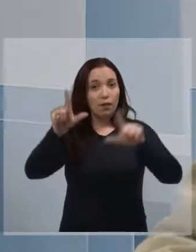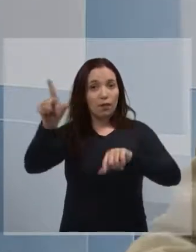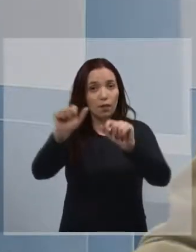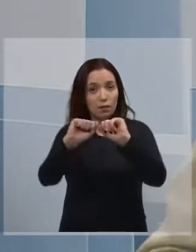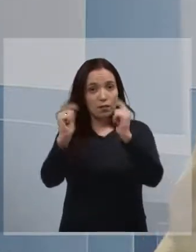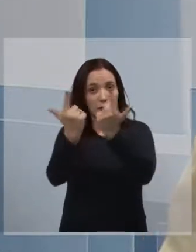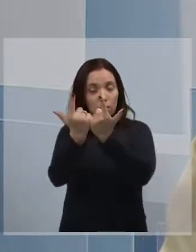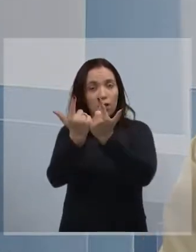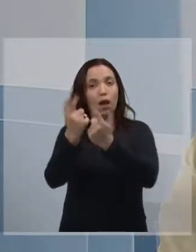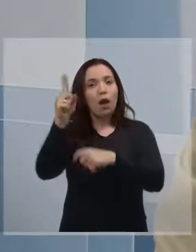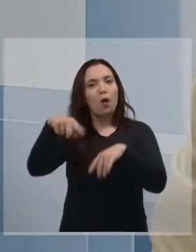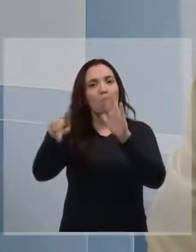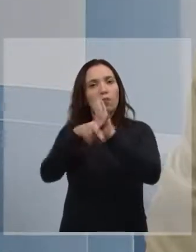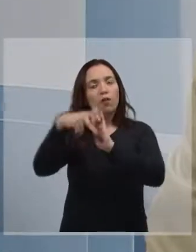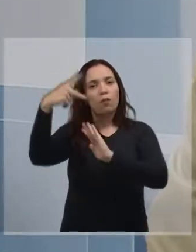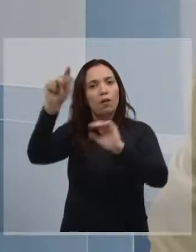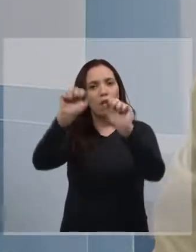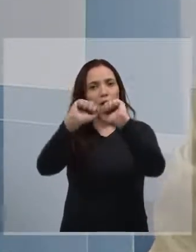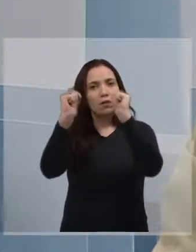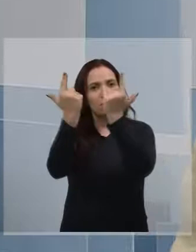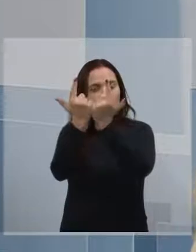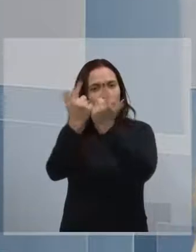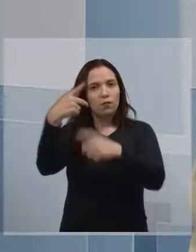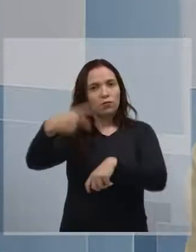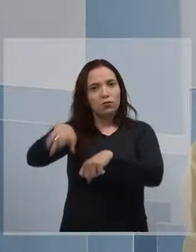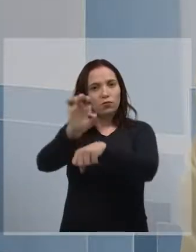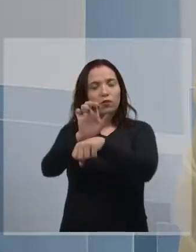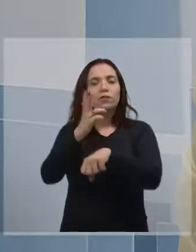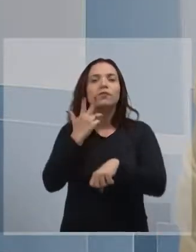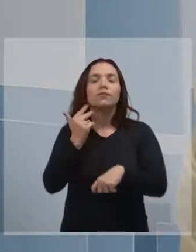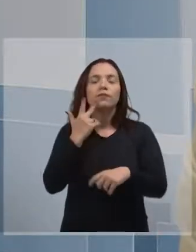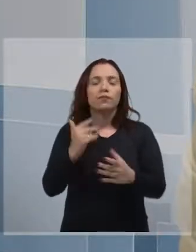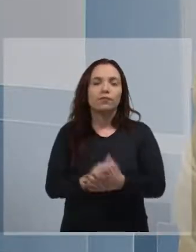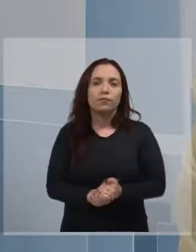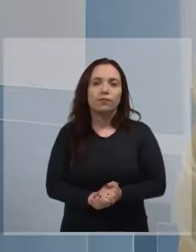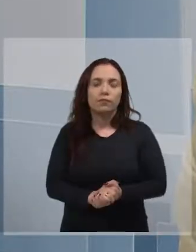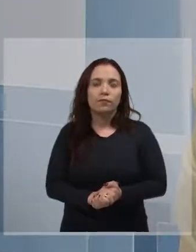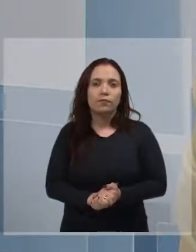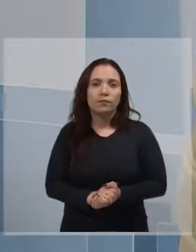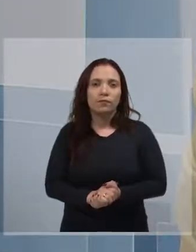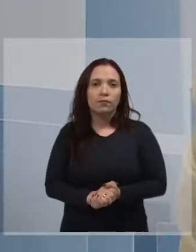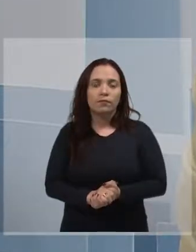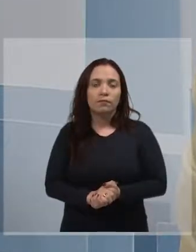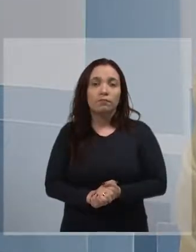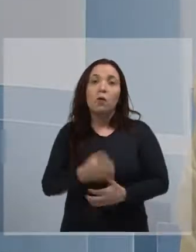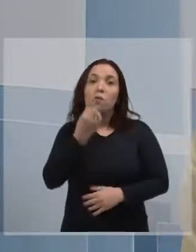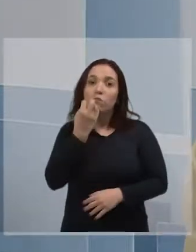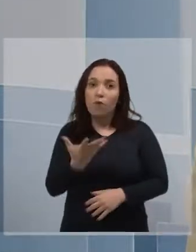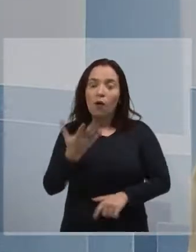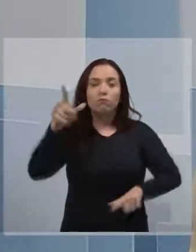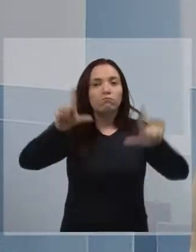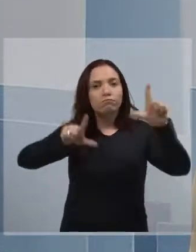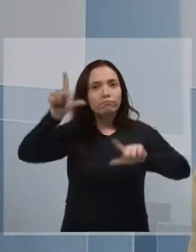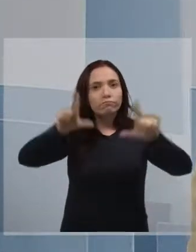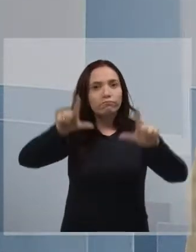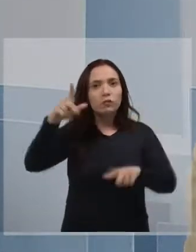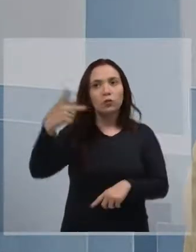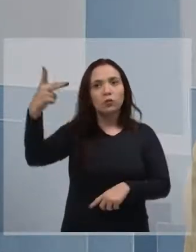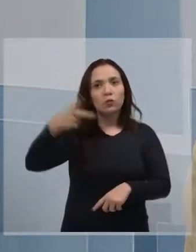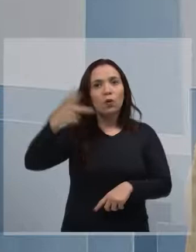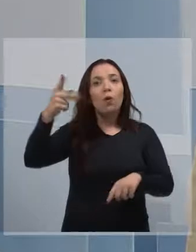Assembleia, a emissora oficial da Assembleia Legislativa do Estado do Ceará. São instrumentos importantes